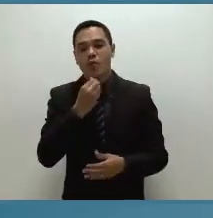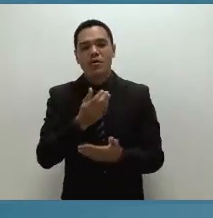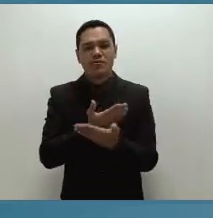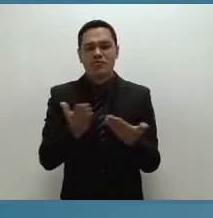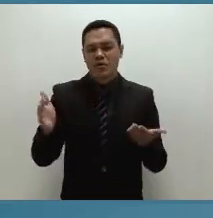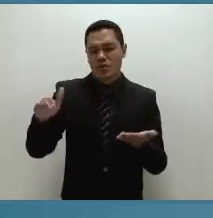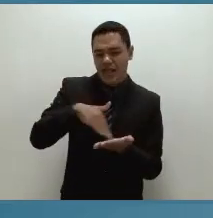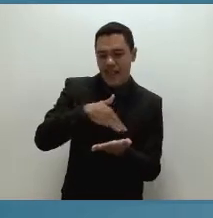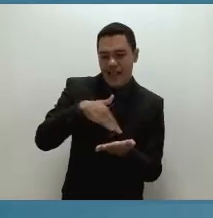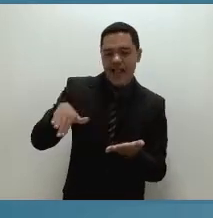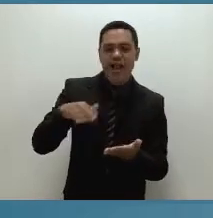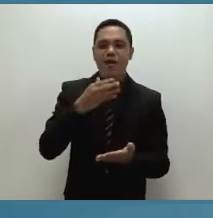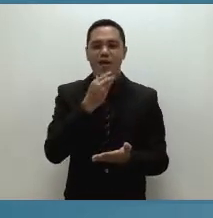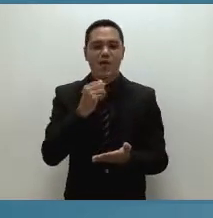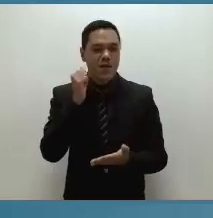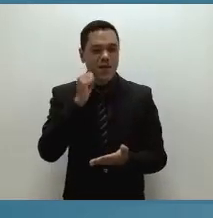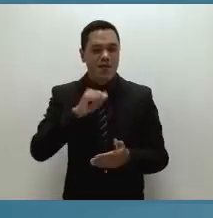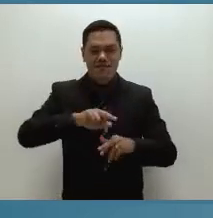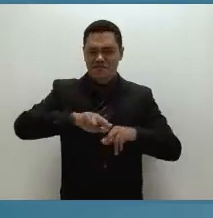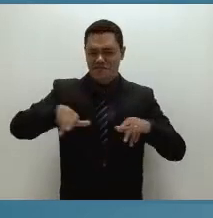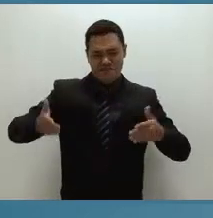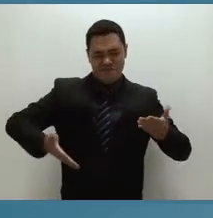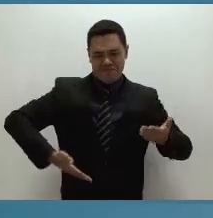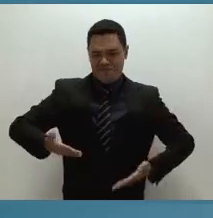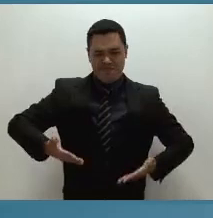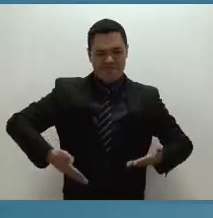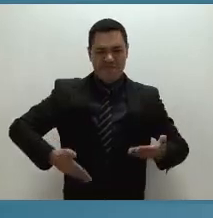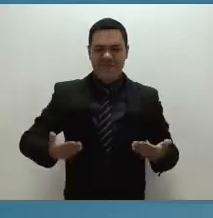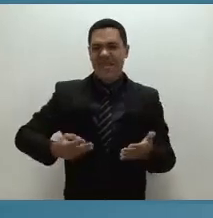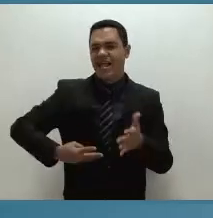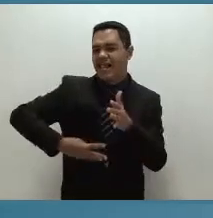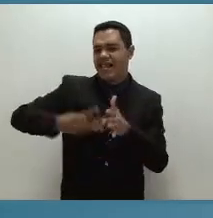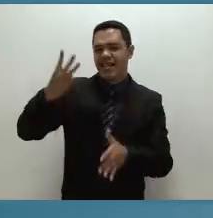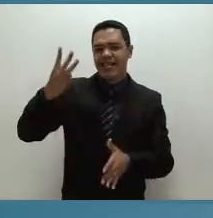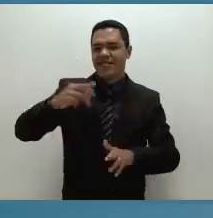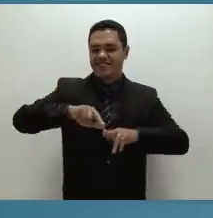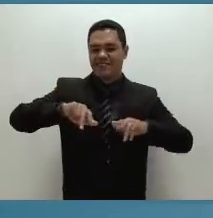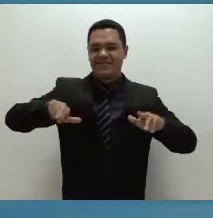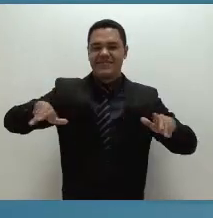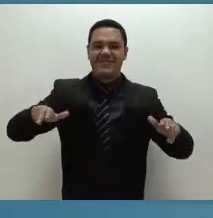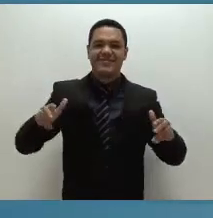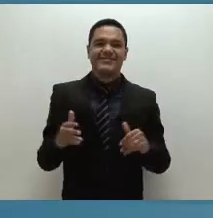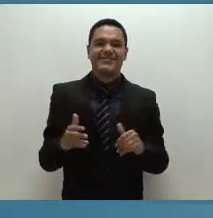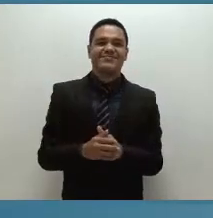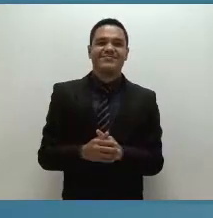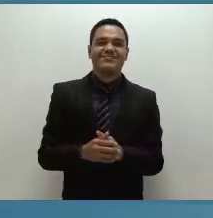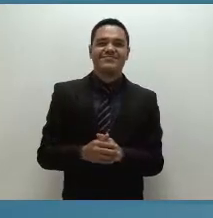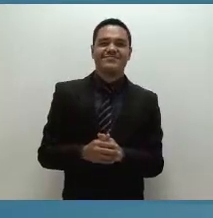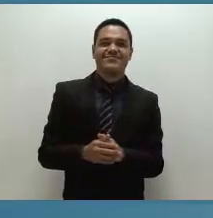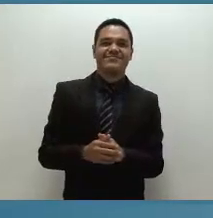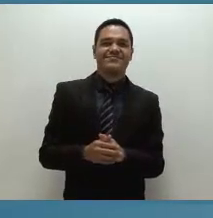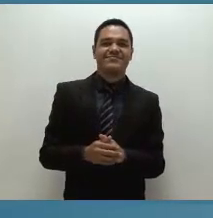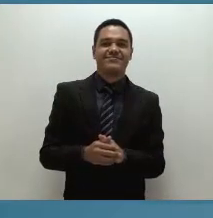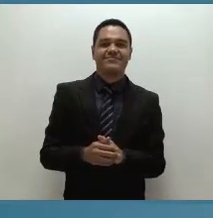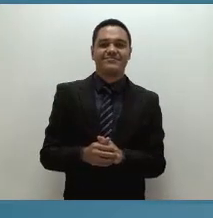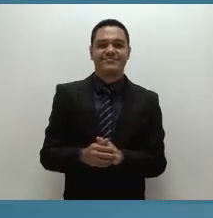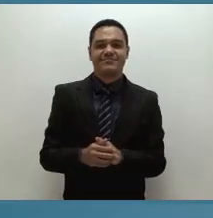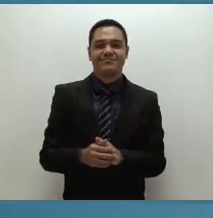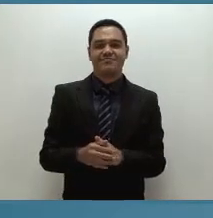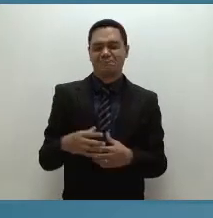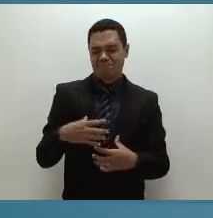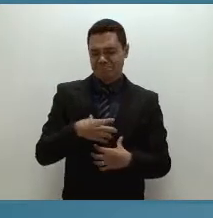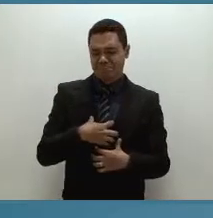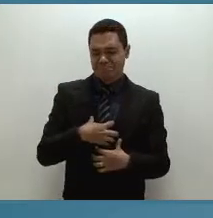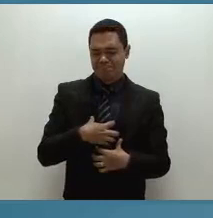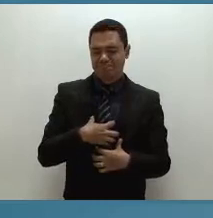secretárias, servidores, servidoras, terceirizados, terceirizadas. Foi algo